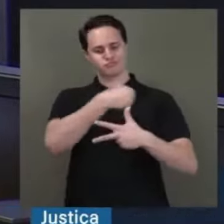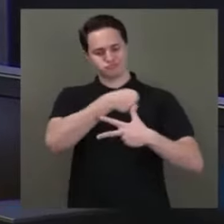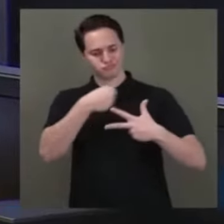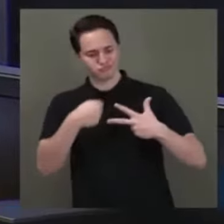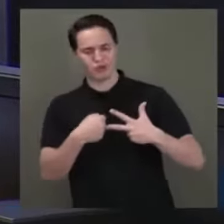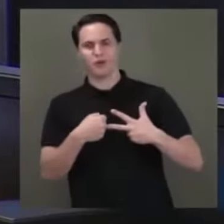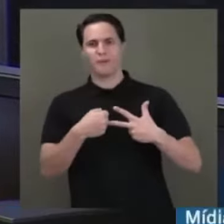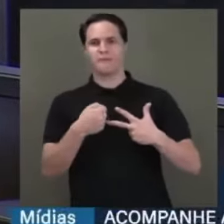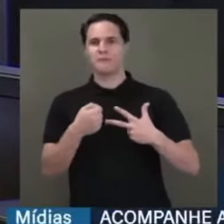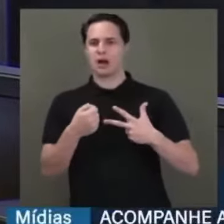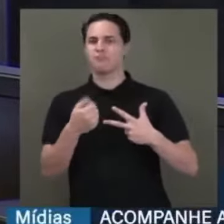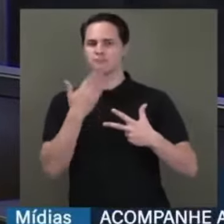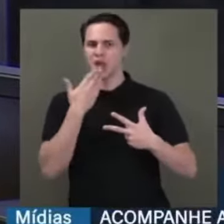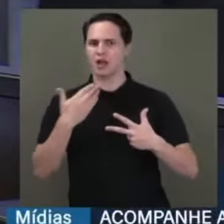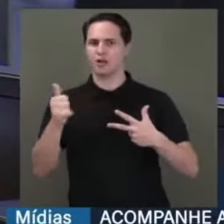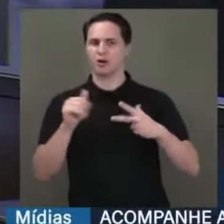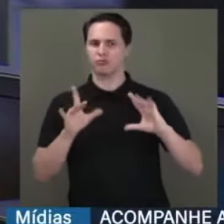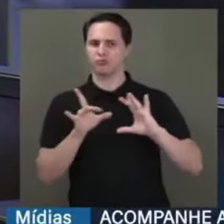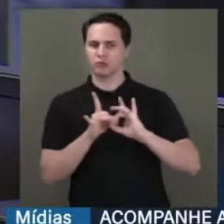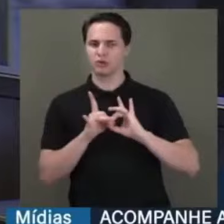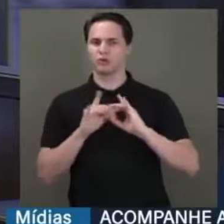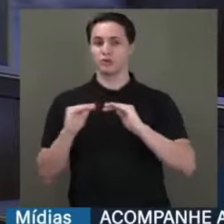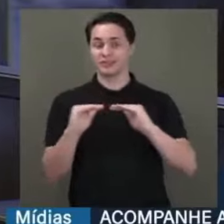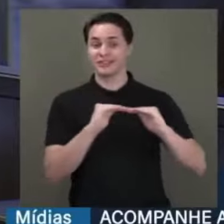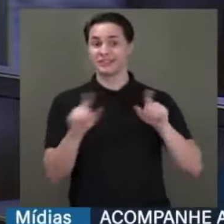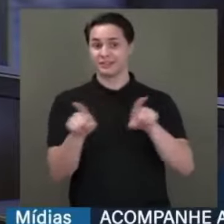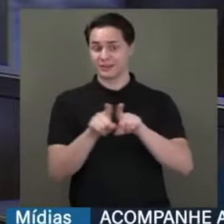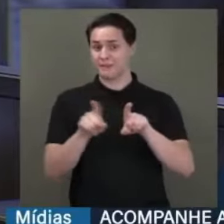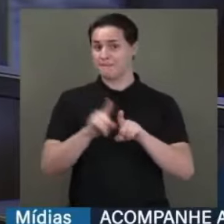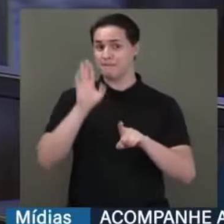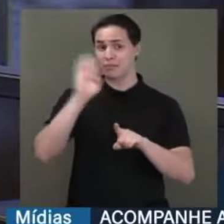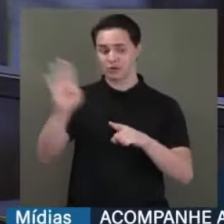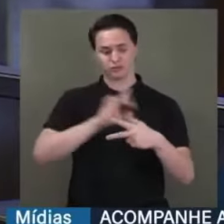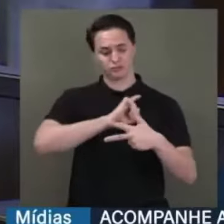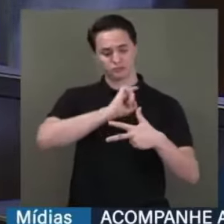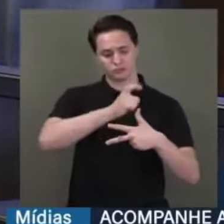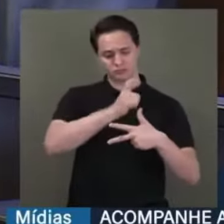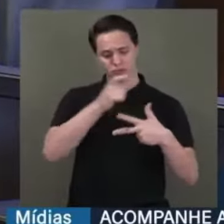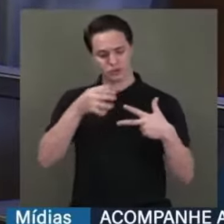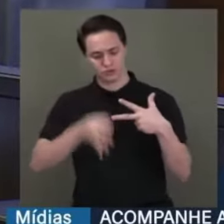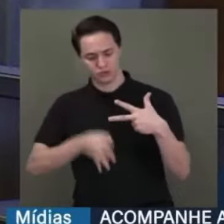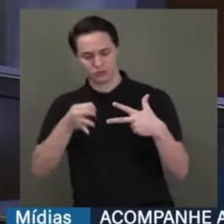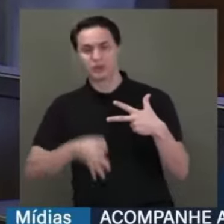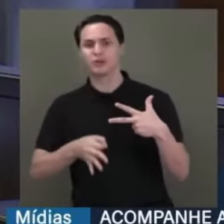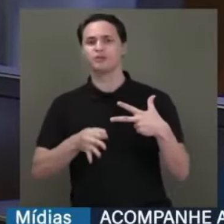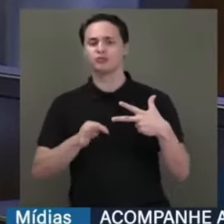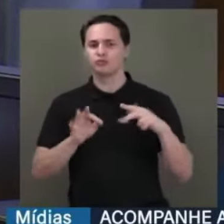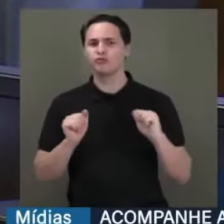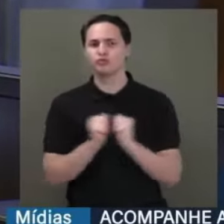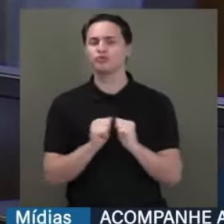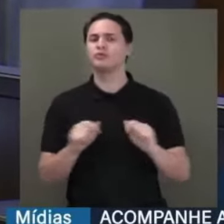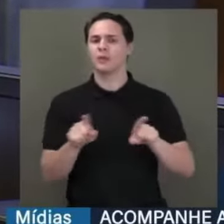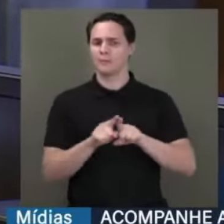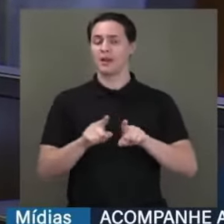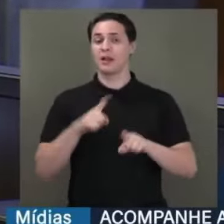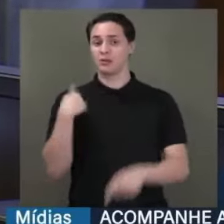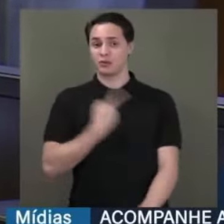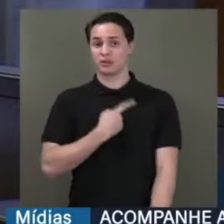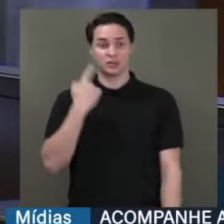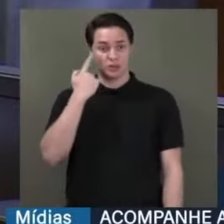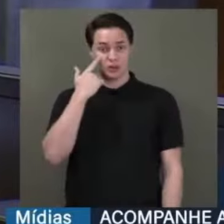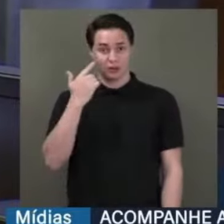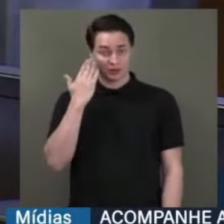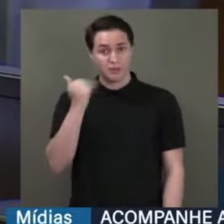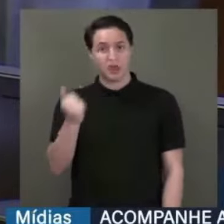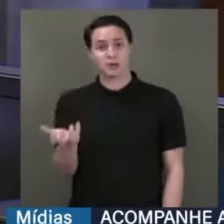República inclusive os poderes executivo e judiciário sempre prezando de nossa parte pelo